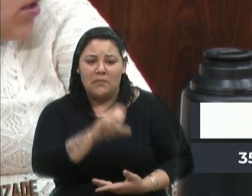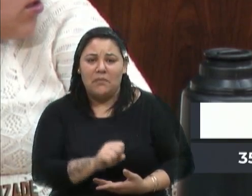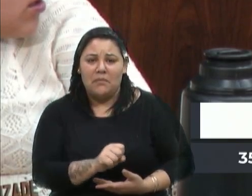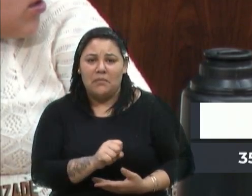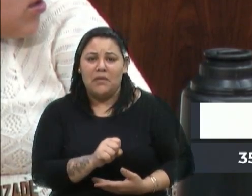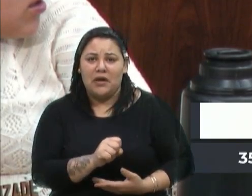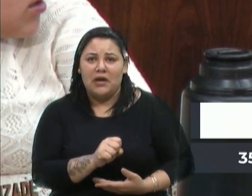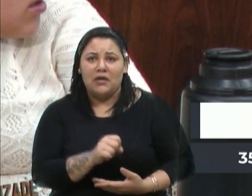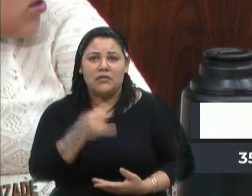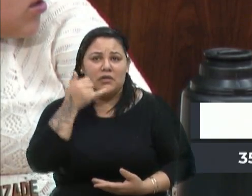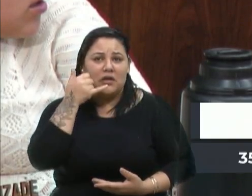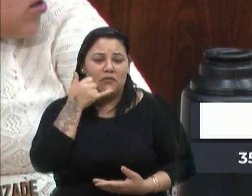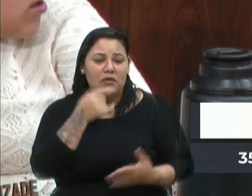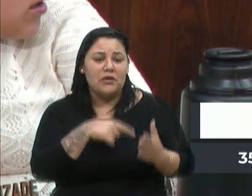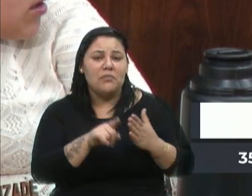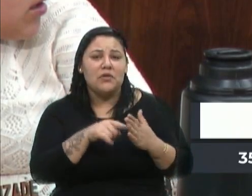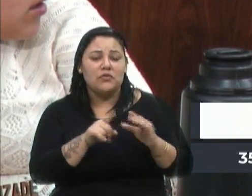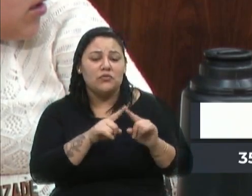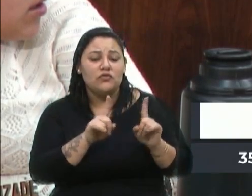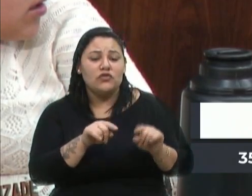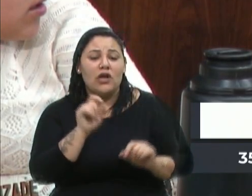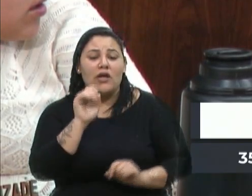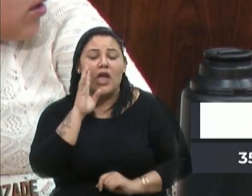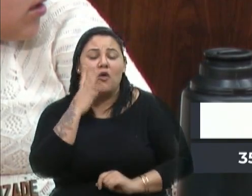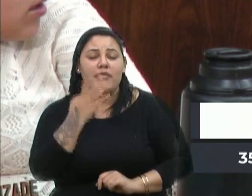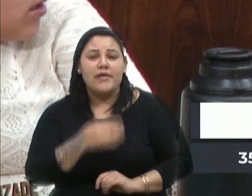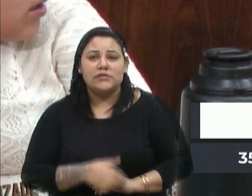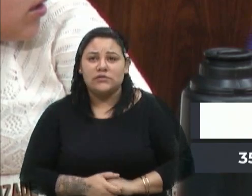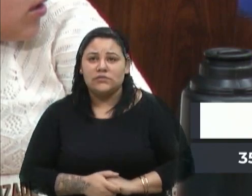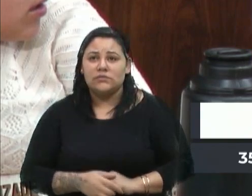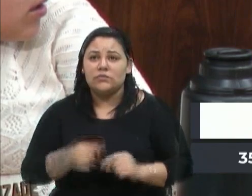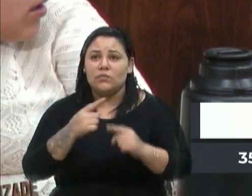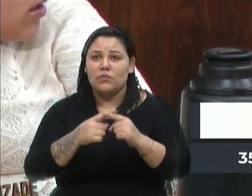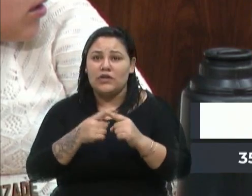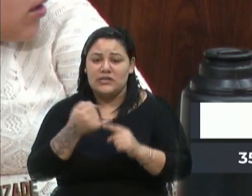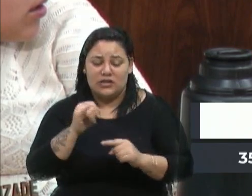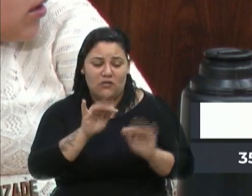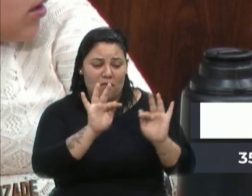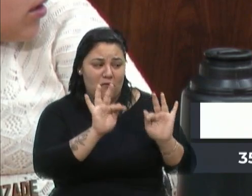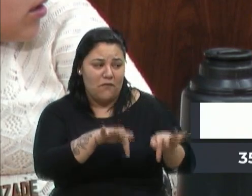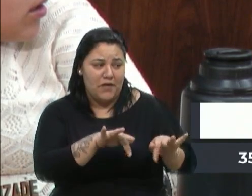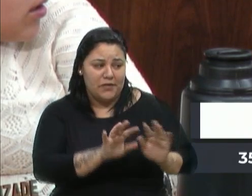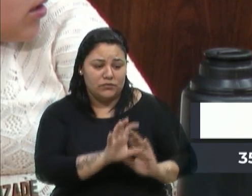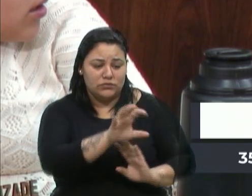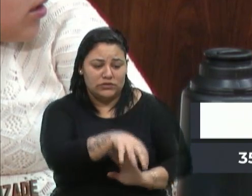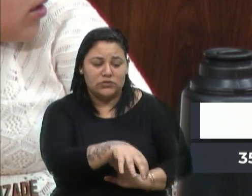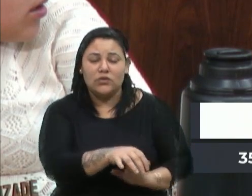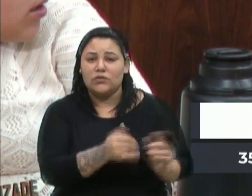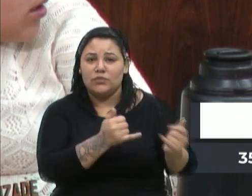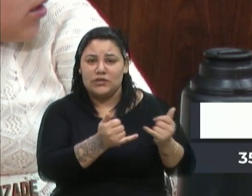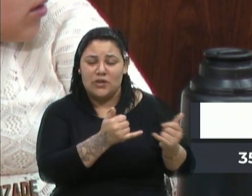e perguntem para os servidores o que está acontecendo. Porque se a gente quer acabar com o setor,